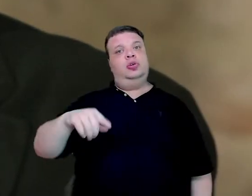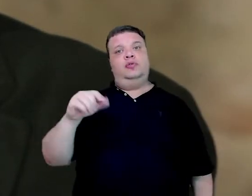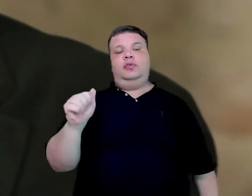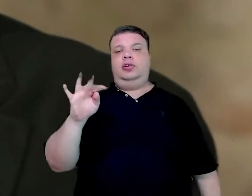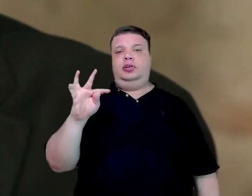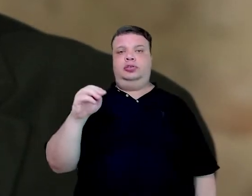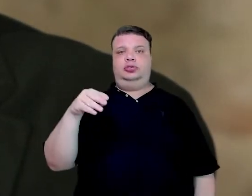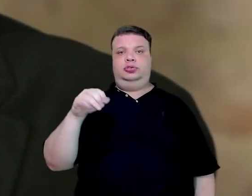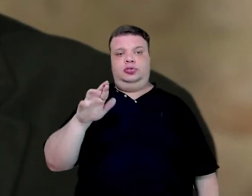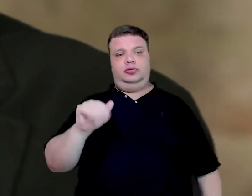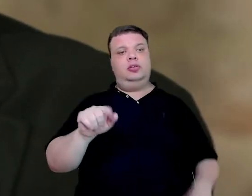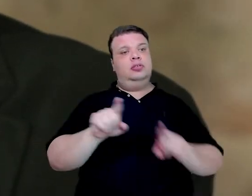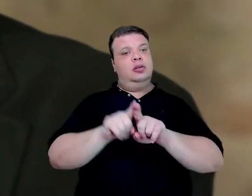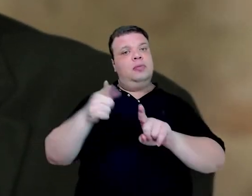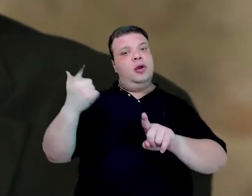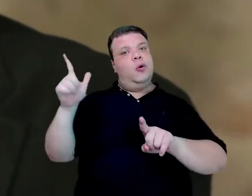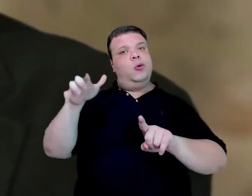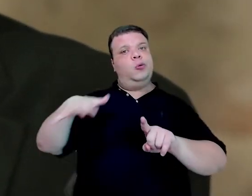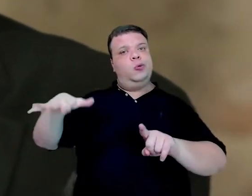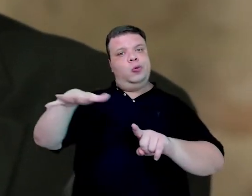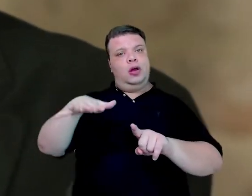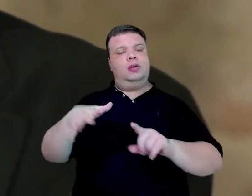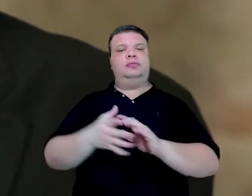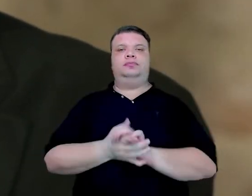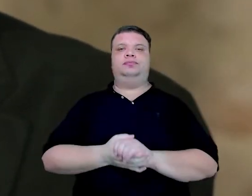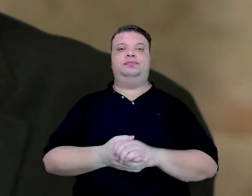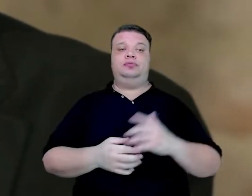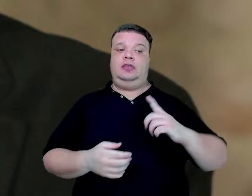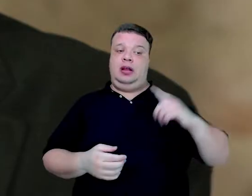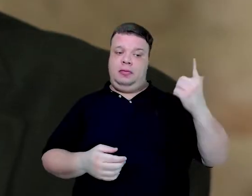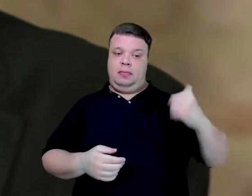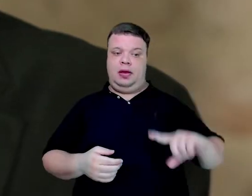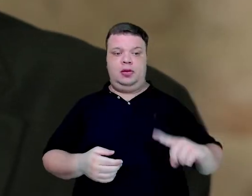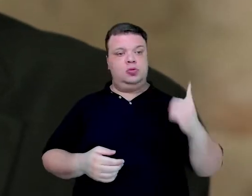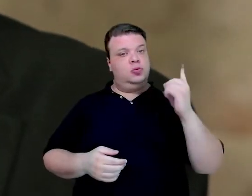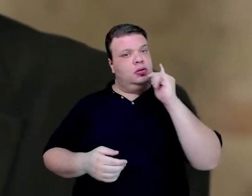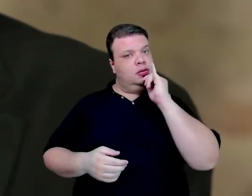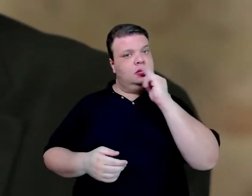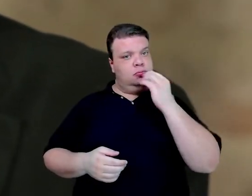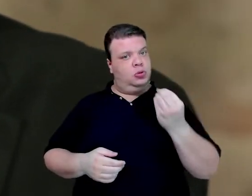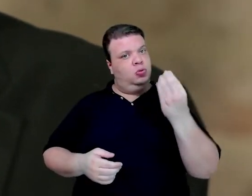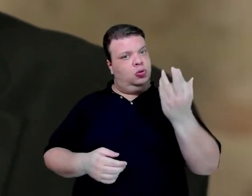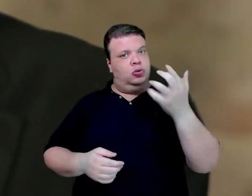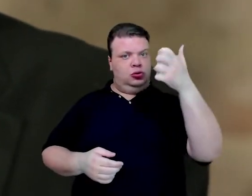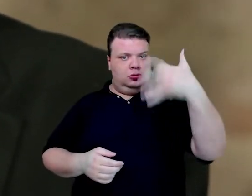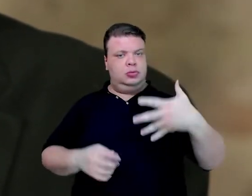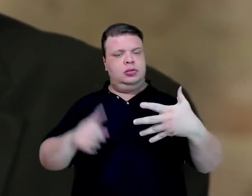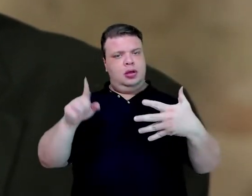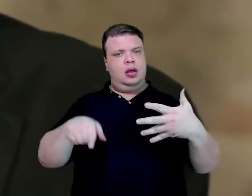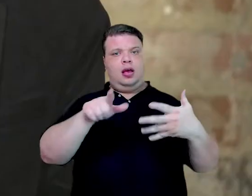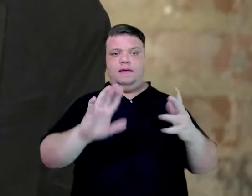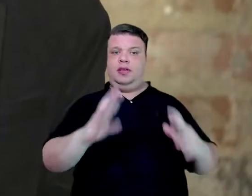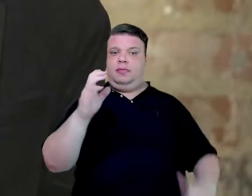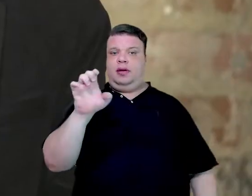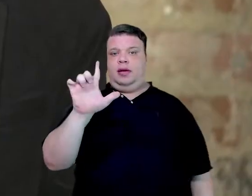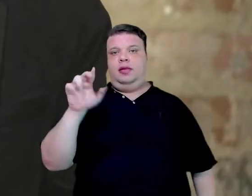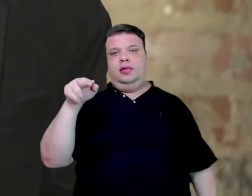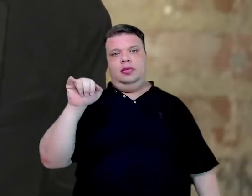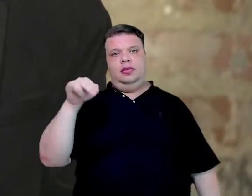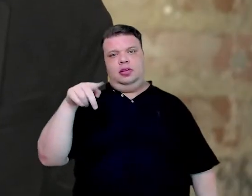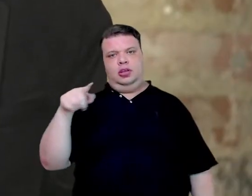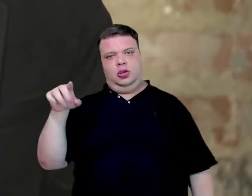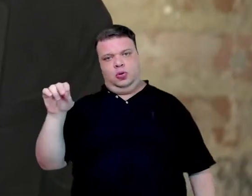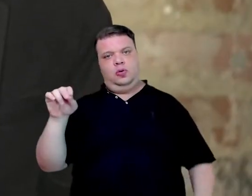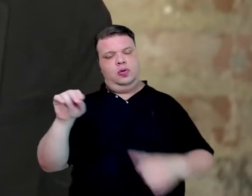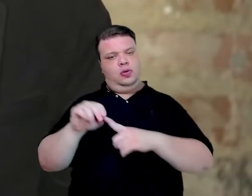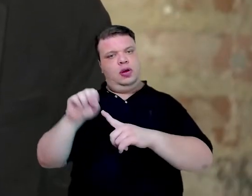com isso, o calor recebido pelo oceano em uma região pode ser devolvido à atmosfera em outra localidade.